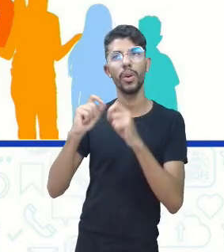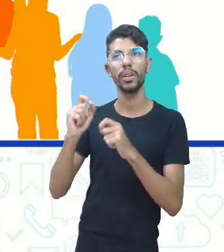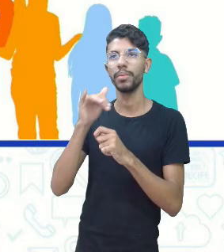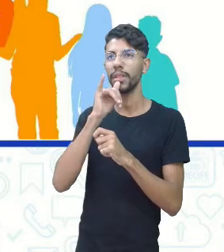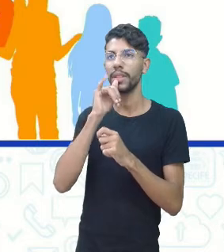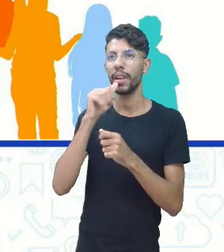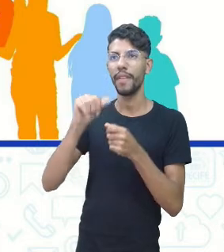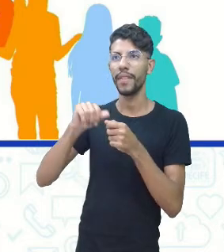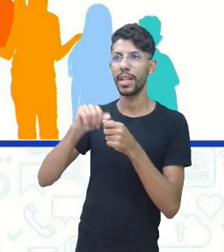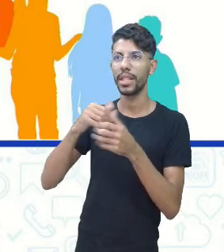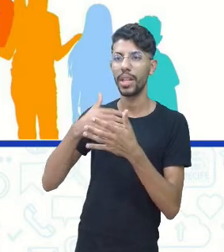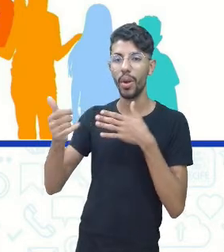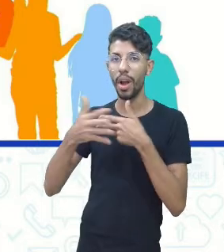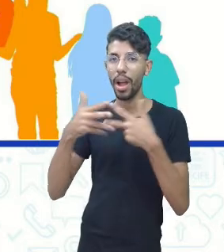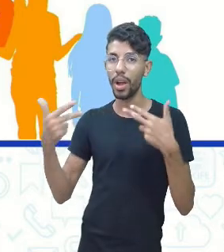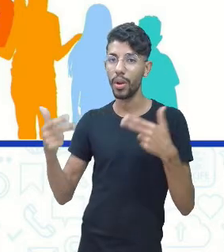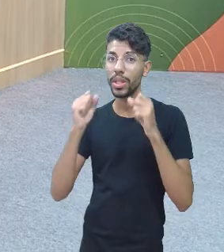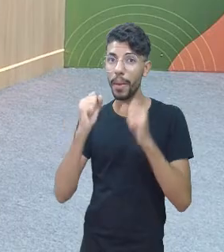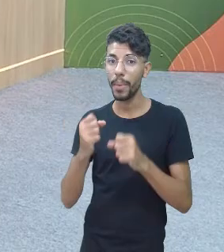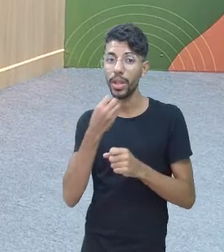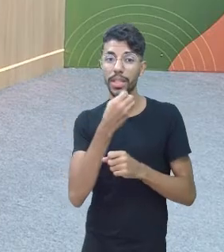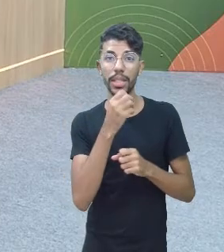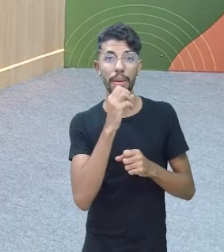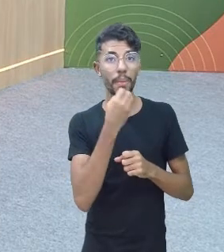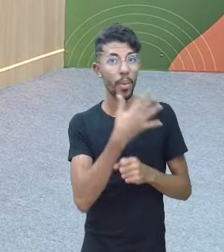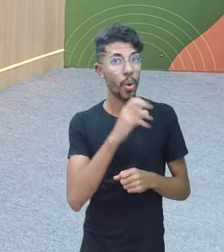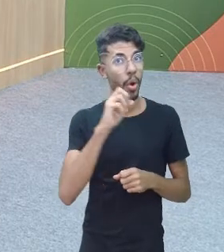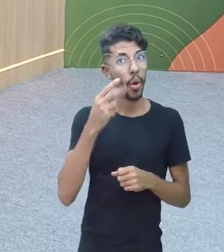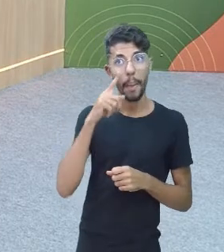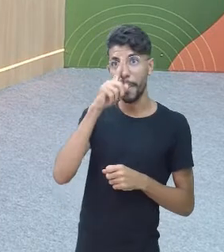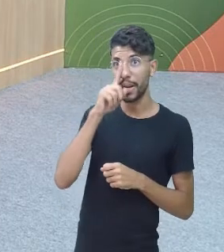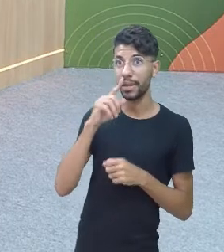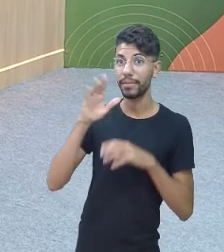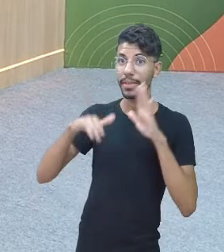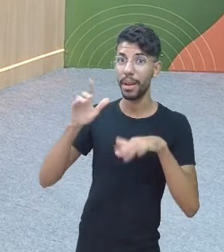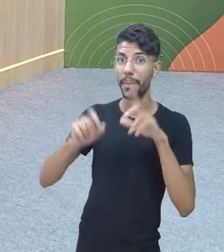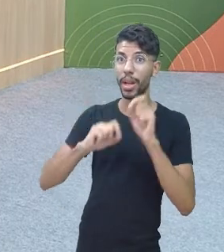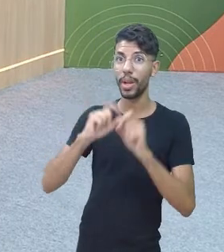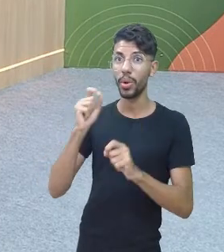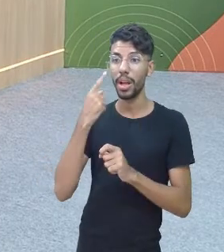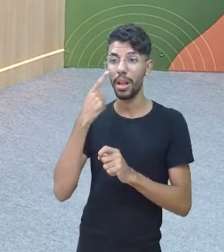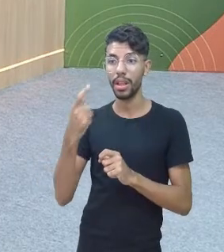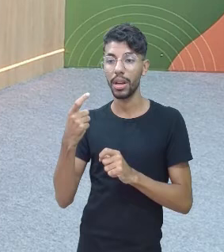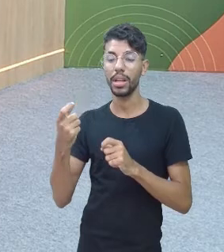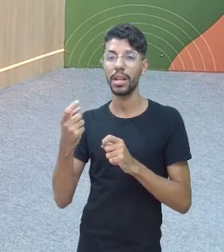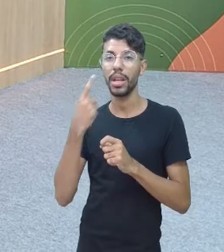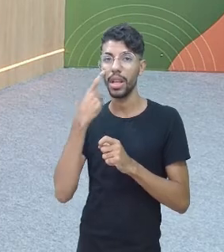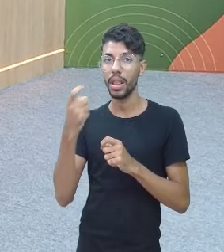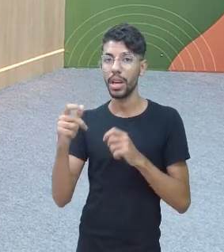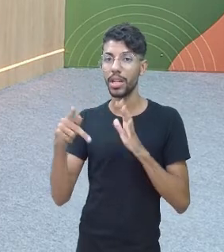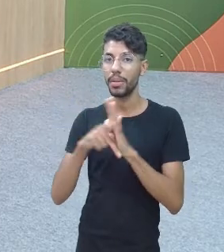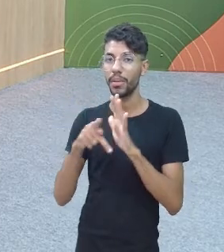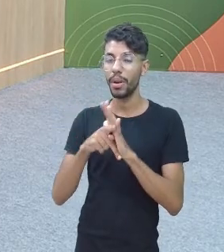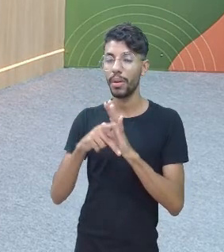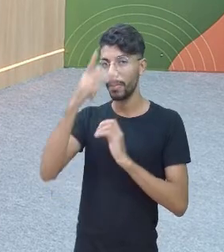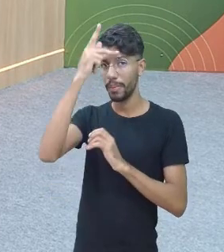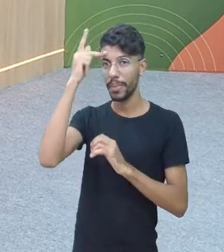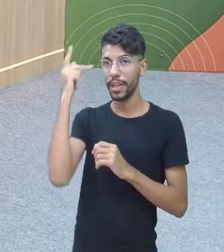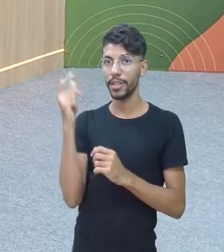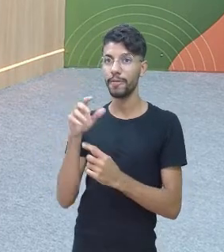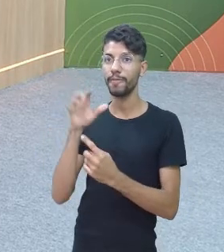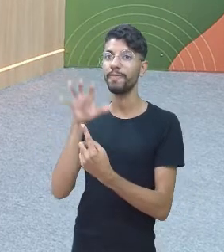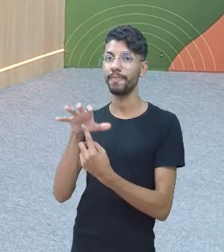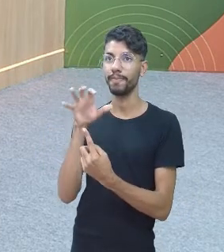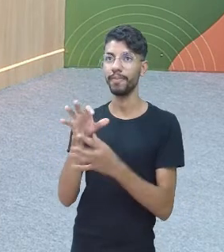ser perigoso ou bom, dependendo de qual é a intenção do influencer. Então, sempre que você consumir algum produto, especialmente